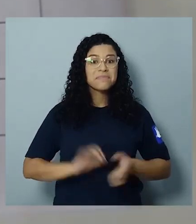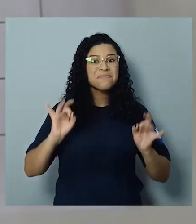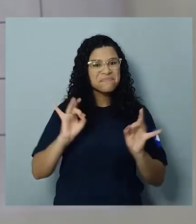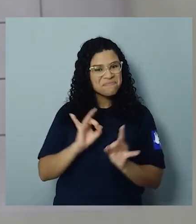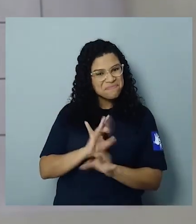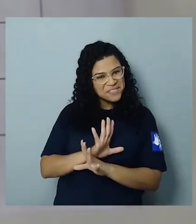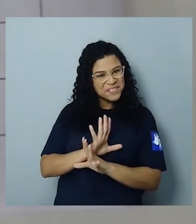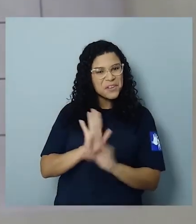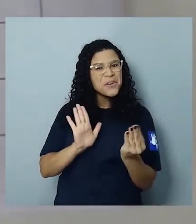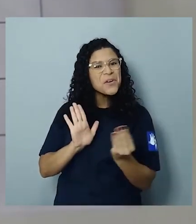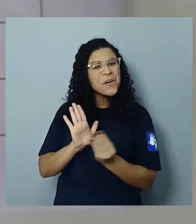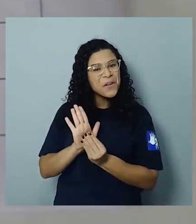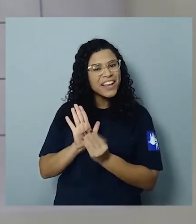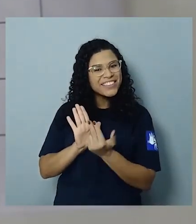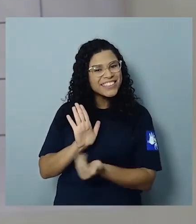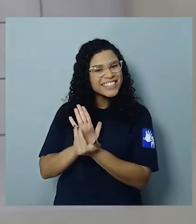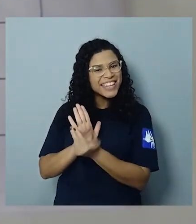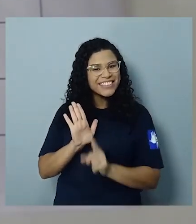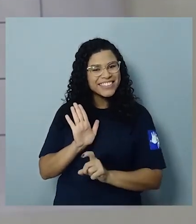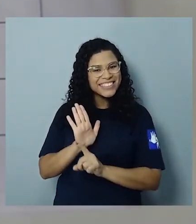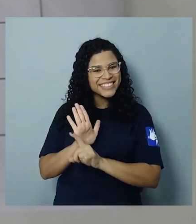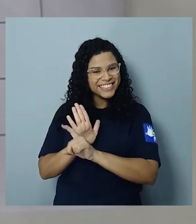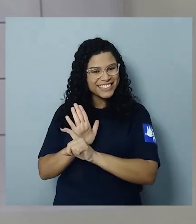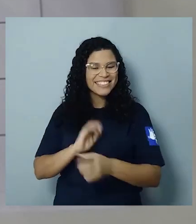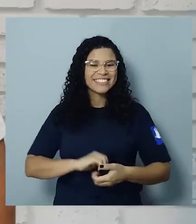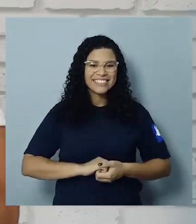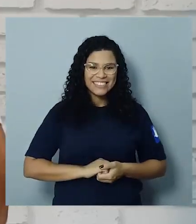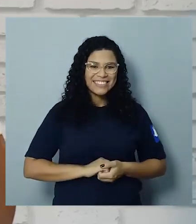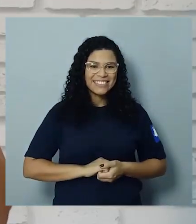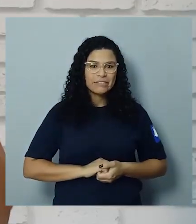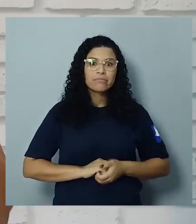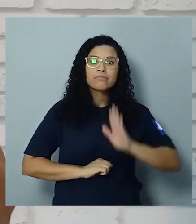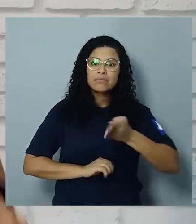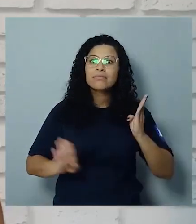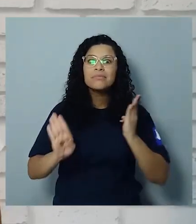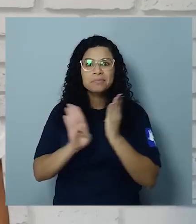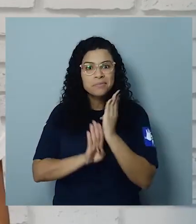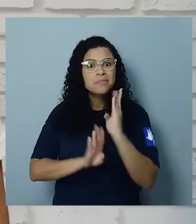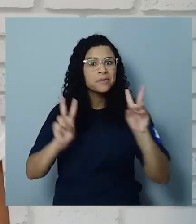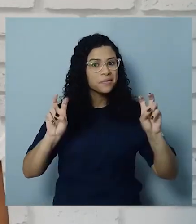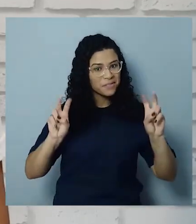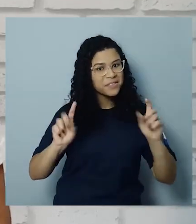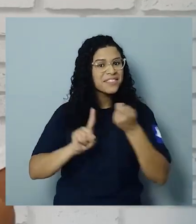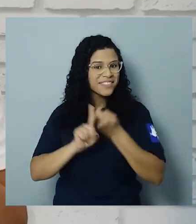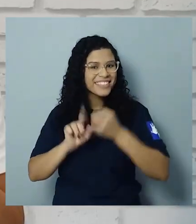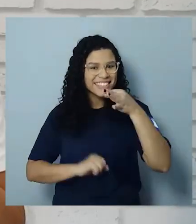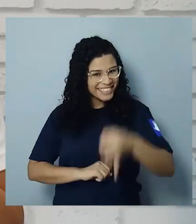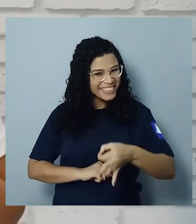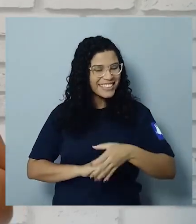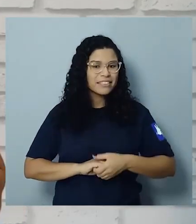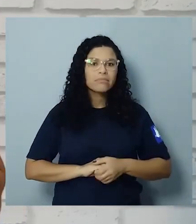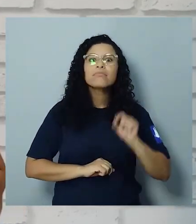e Pronto coloquei inclusive Uma minhoquinha já descobrimos o tema do nosso mês